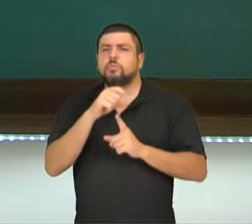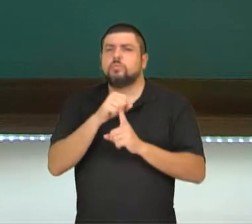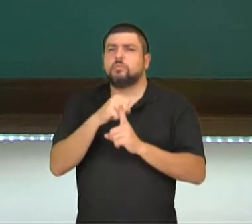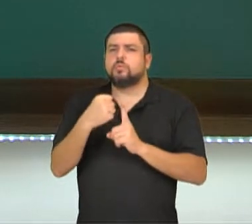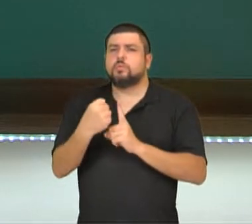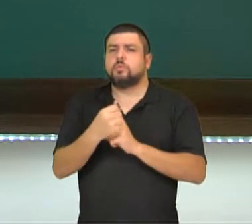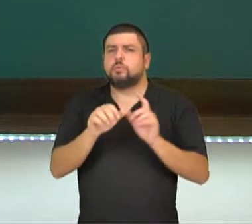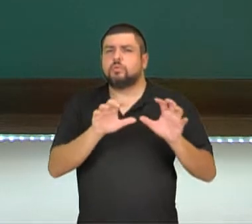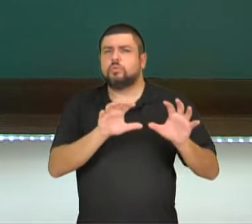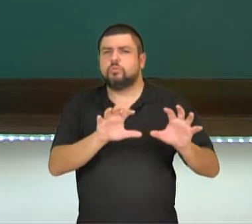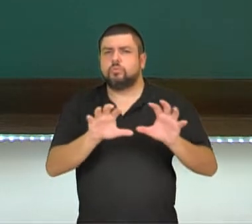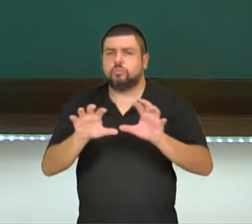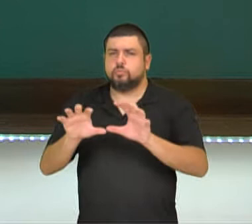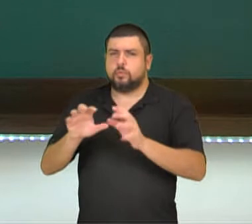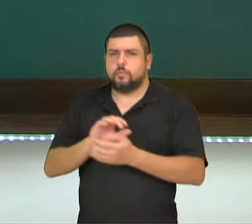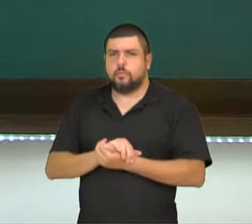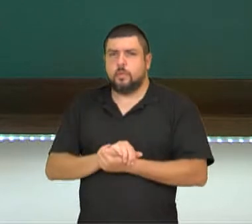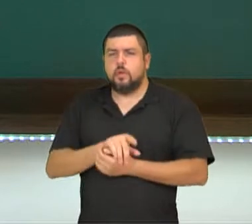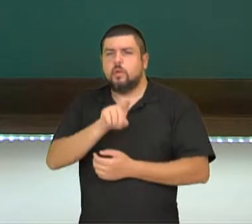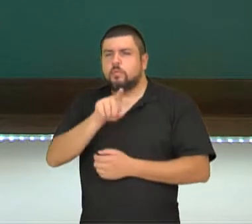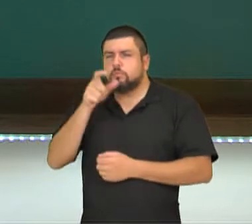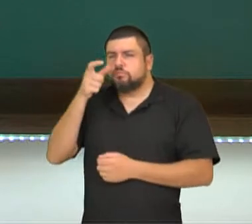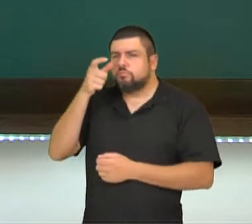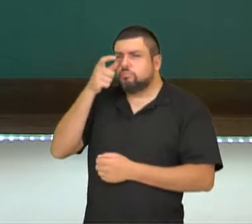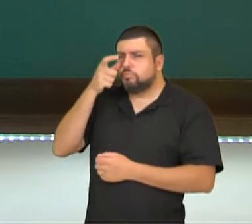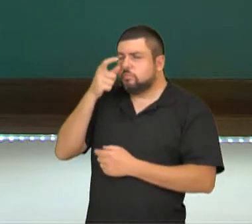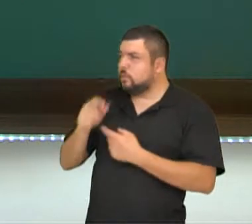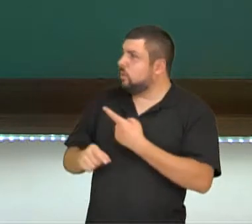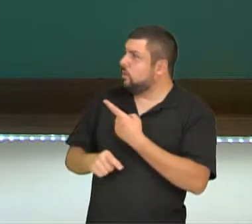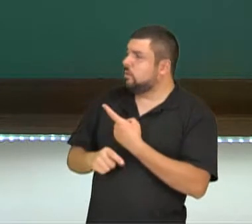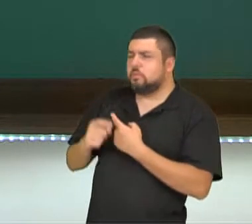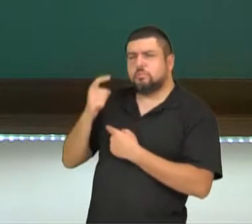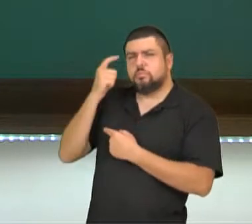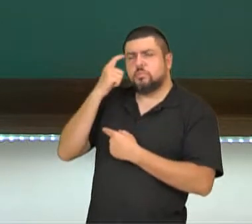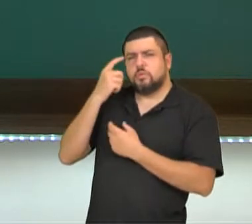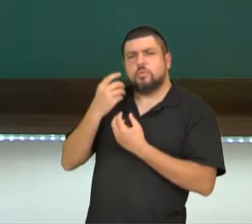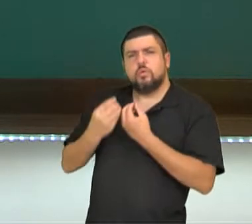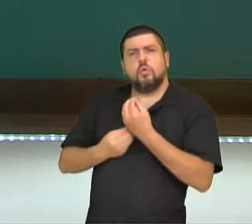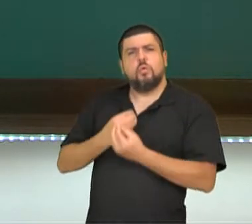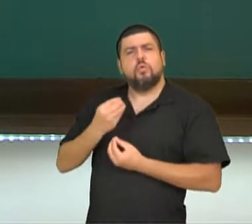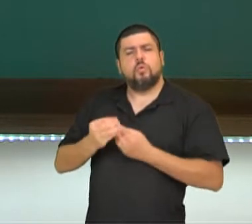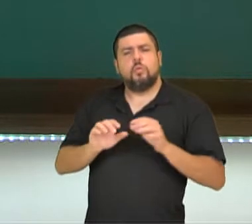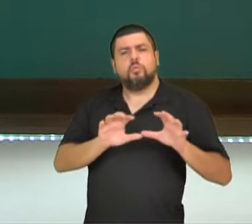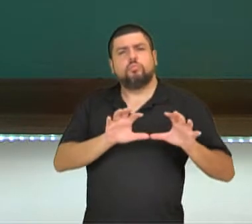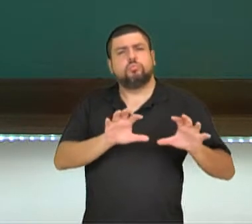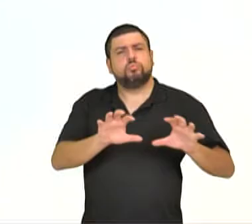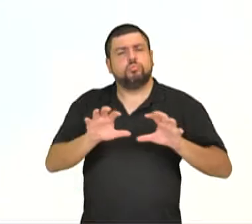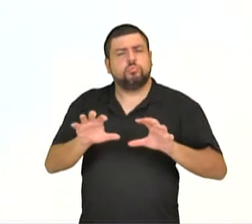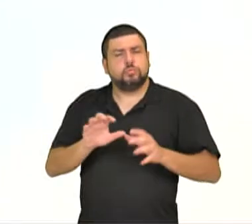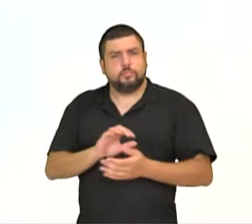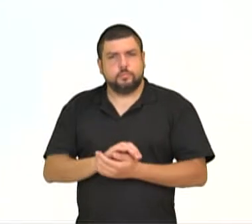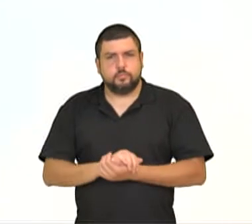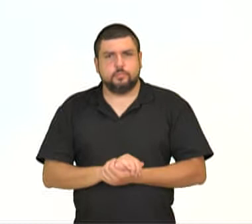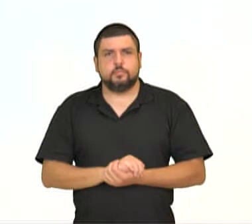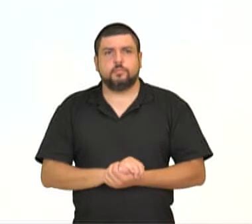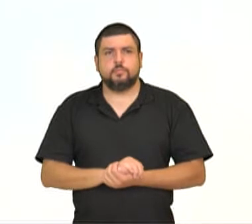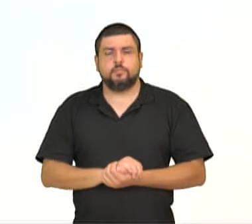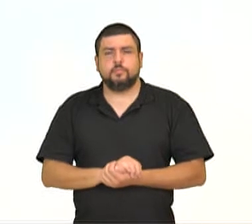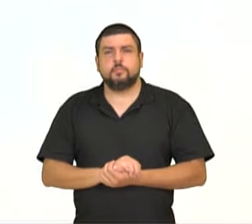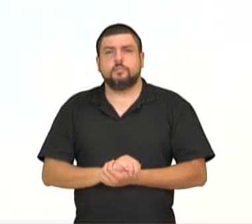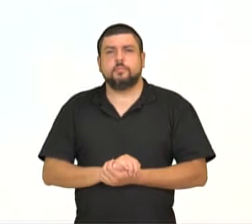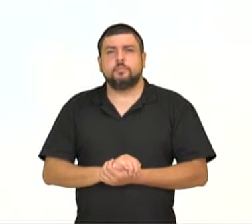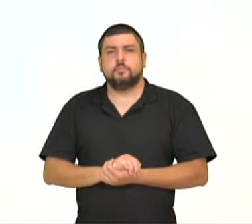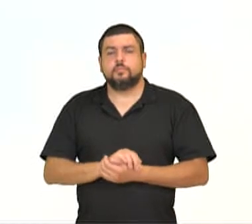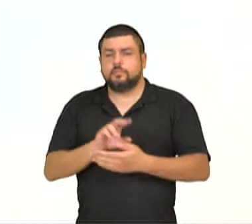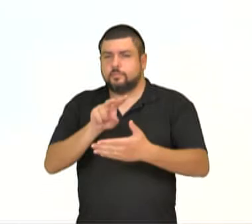sociedade? Mirando aqui, olhando esse cartaz. Vamos a pensar? A seguir, a ler, mira